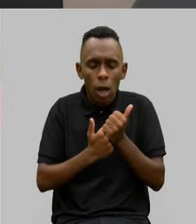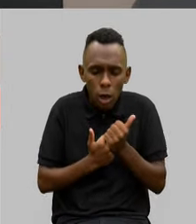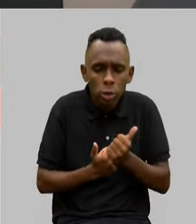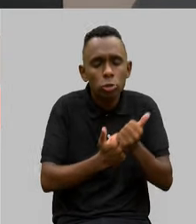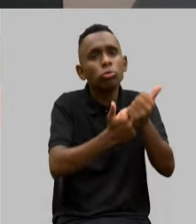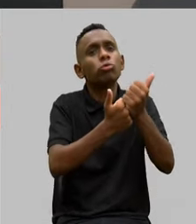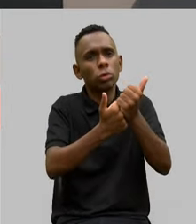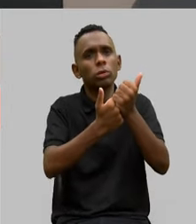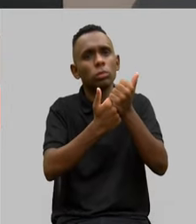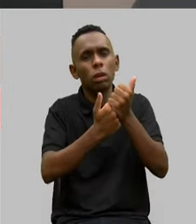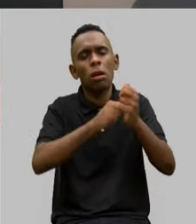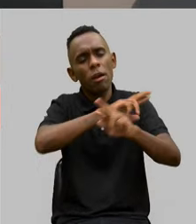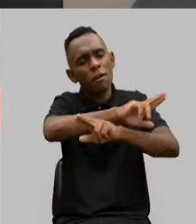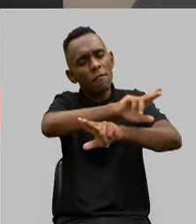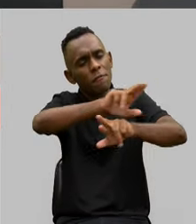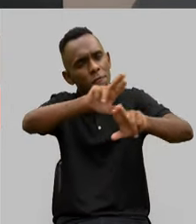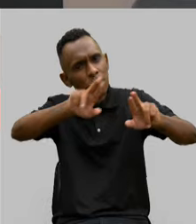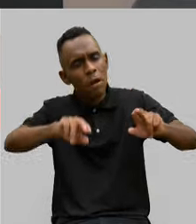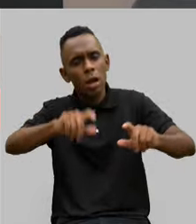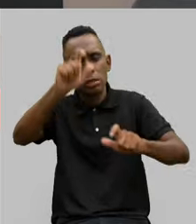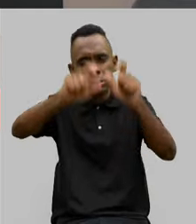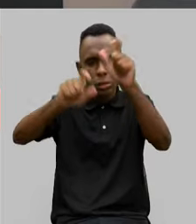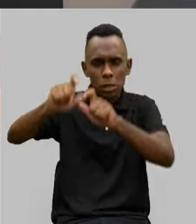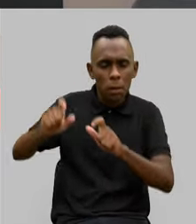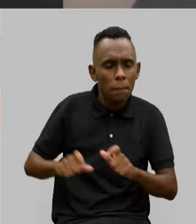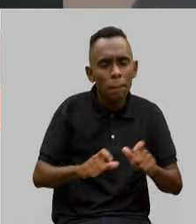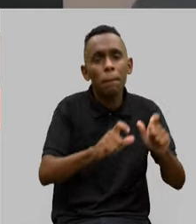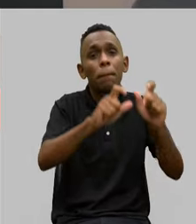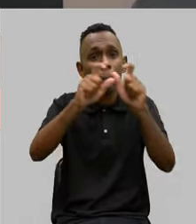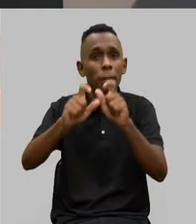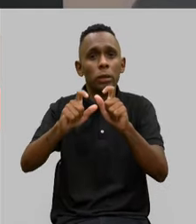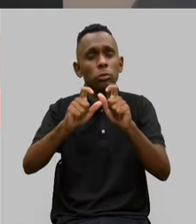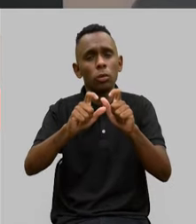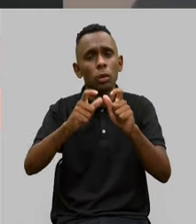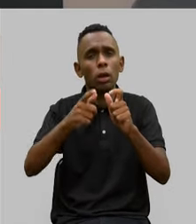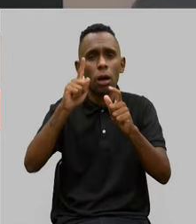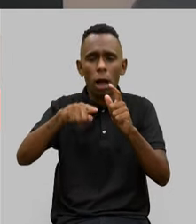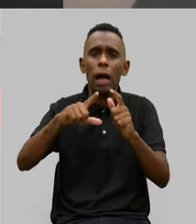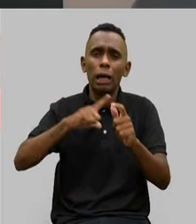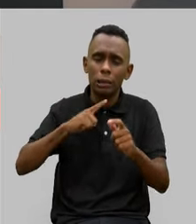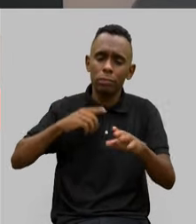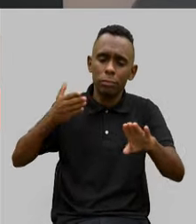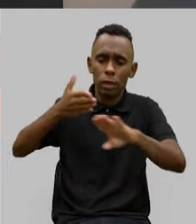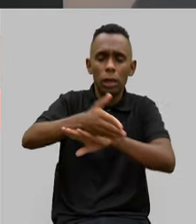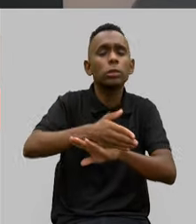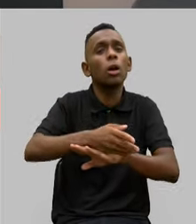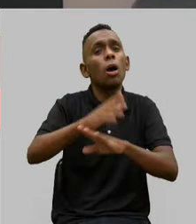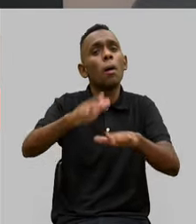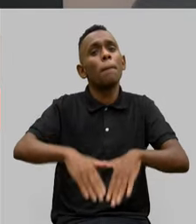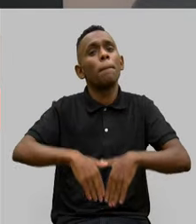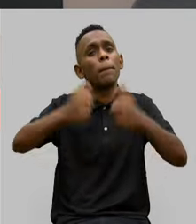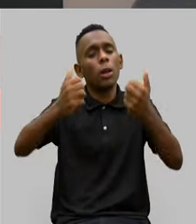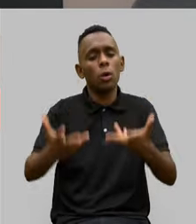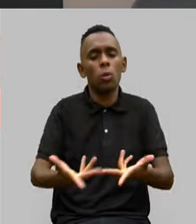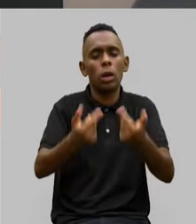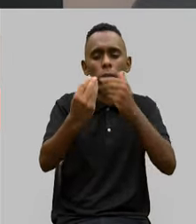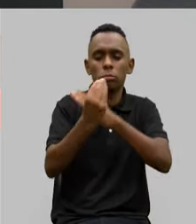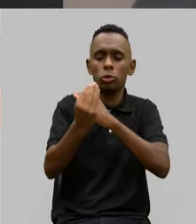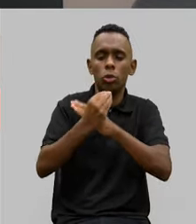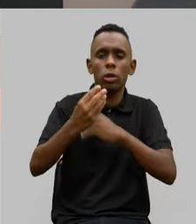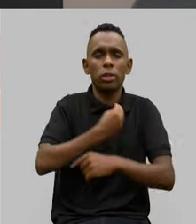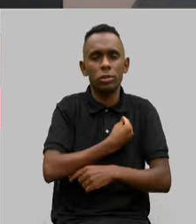eh milhares de cidadãos e de cidadãs mineiras a ter acesso a uma melhor qualidade de vida